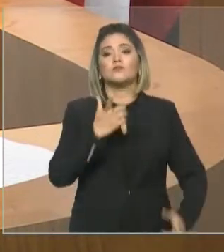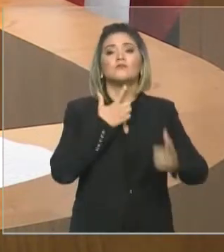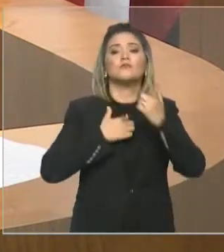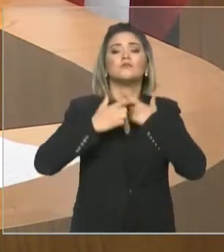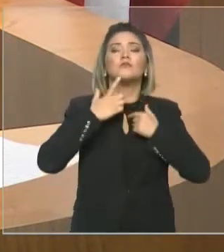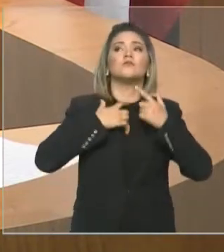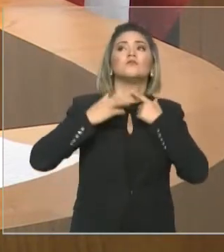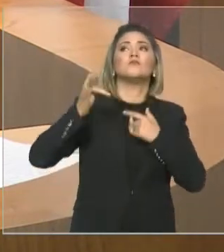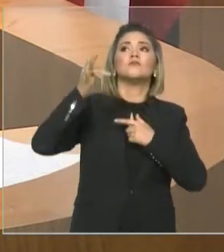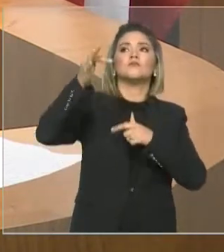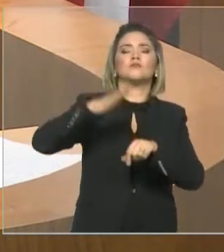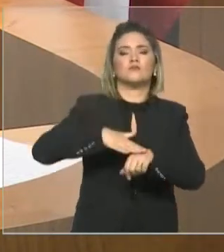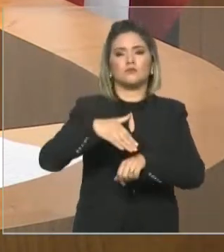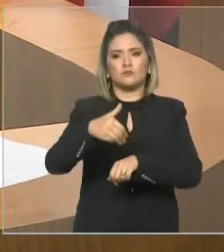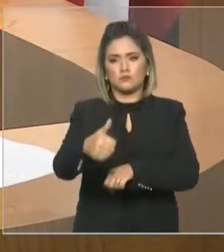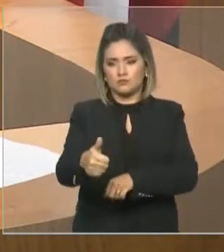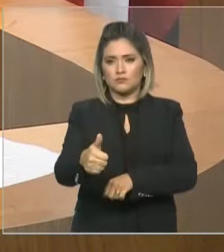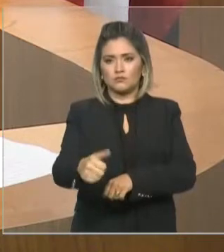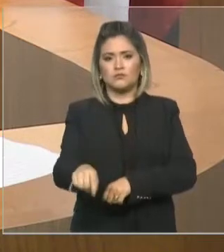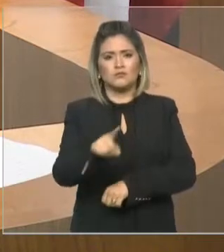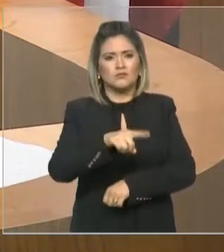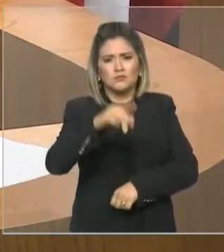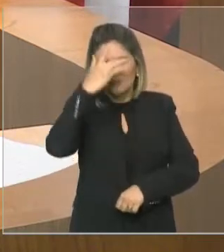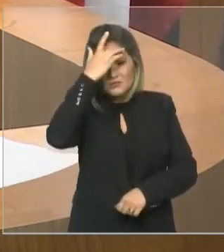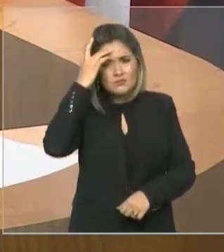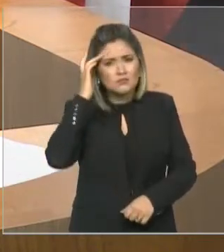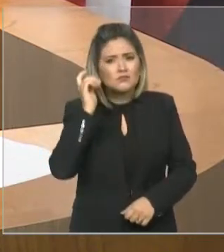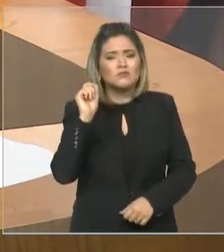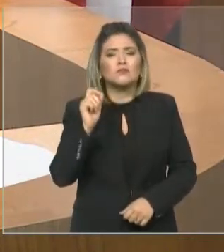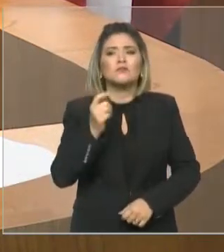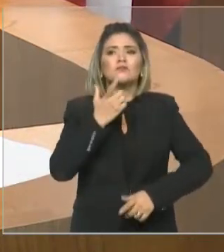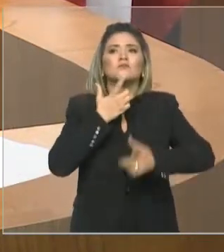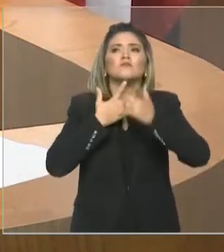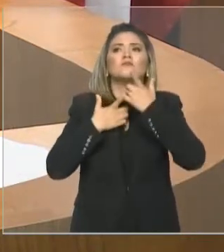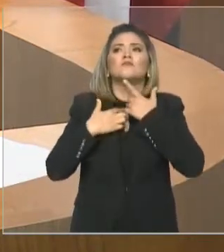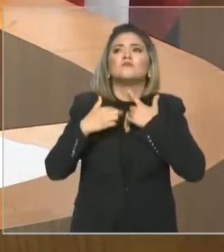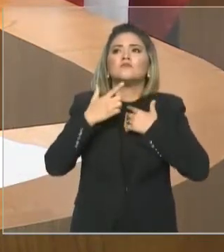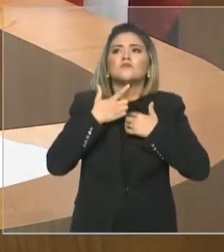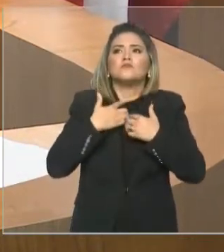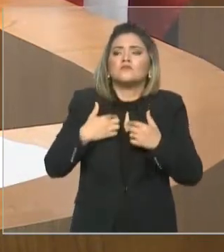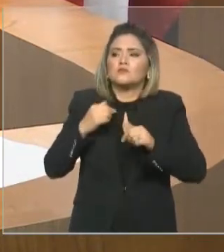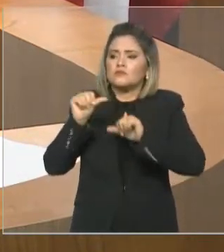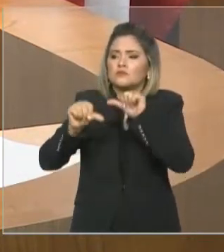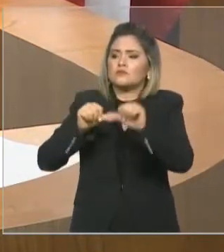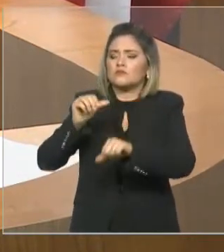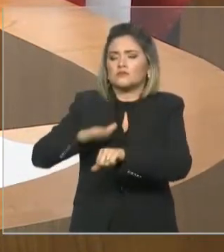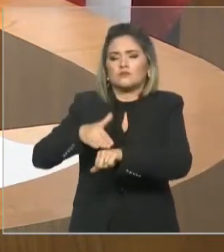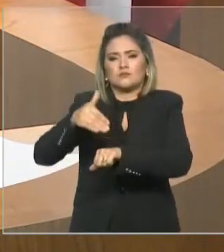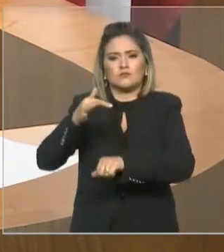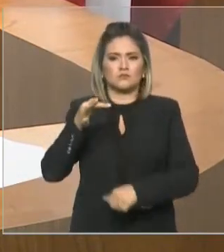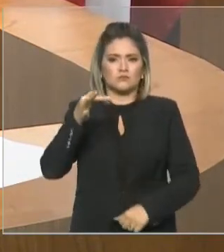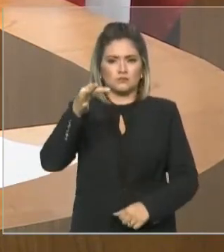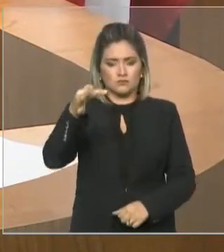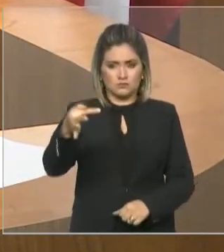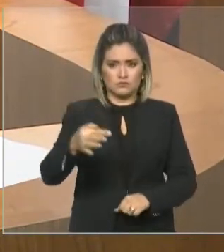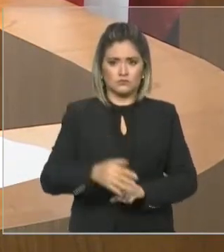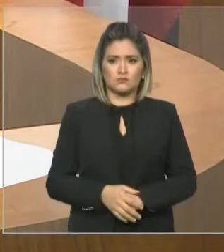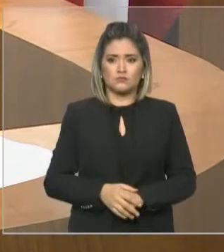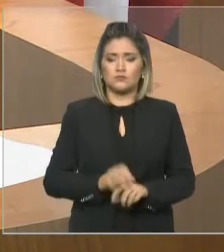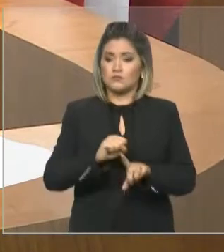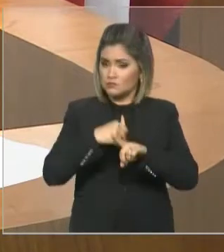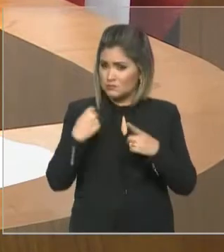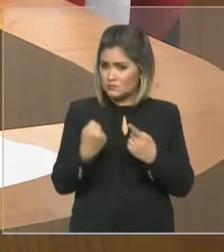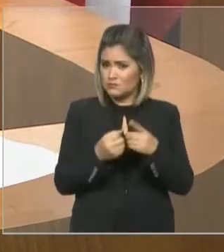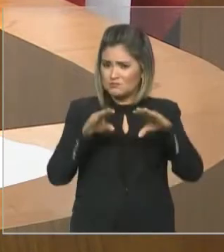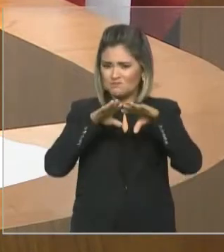são maranhenses que vislumbram com novos horizontes. Temos uma sociedade desigual, senhor presidente,